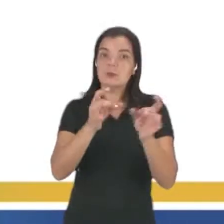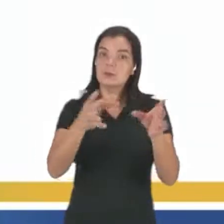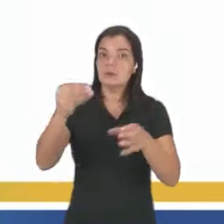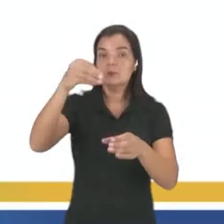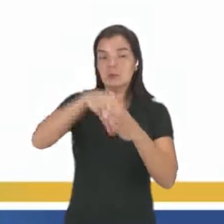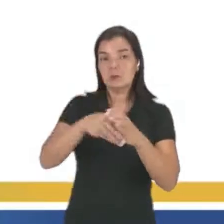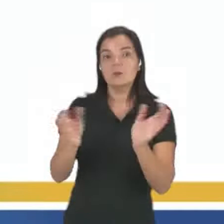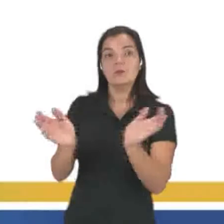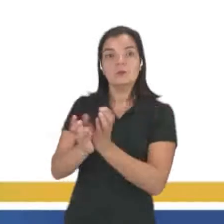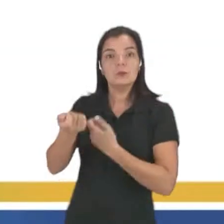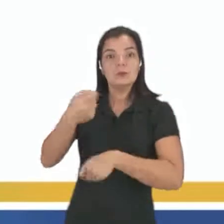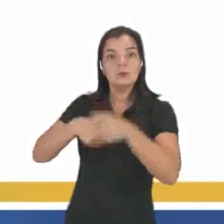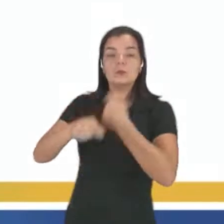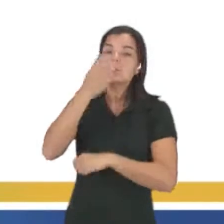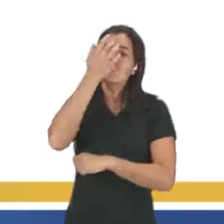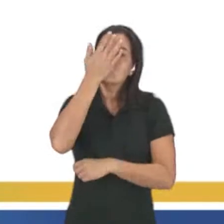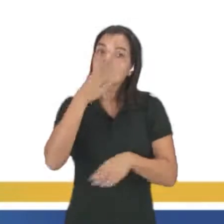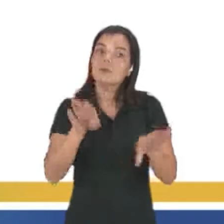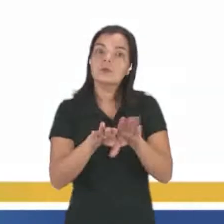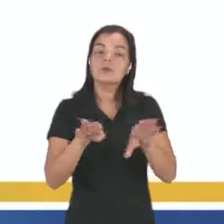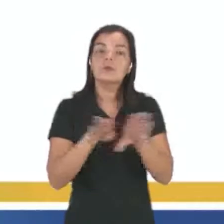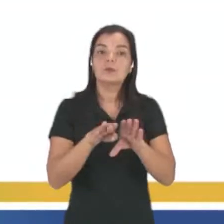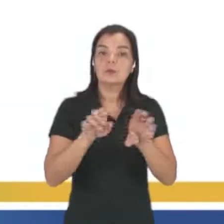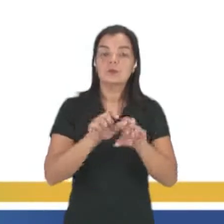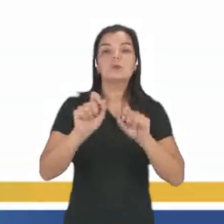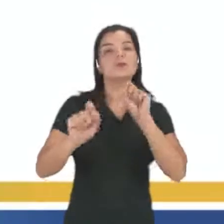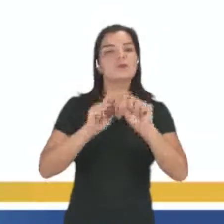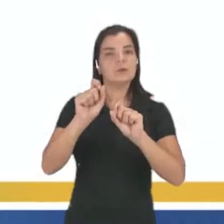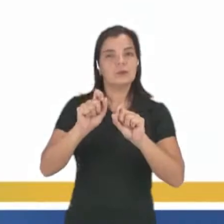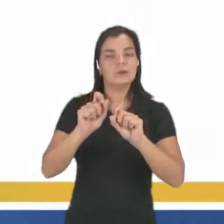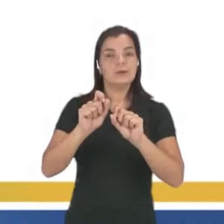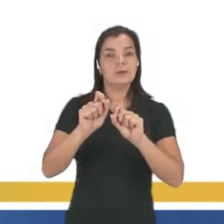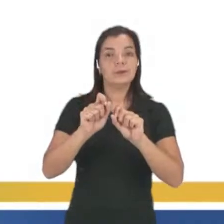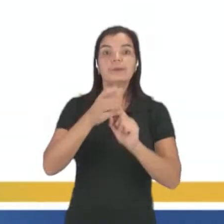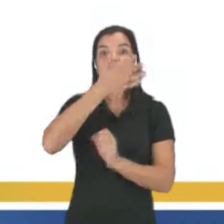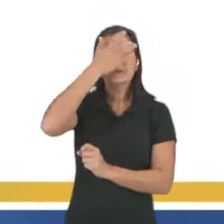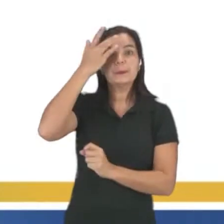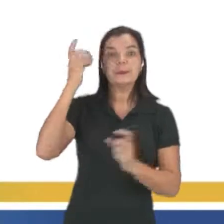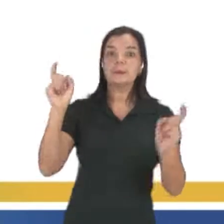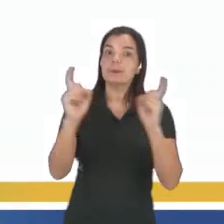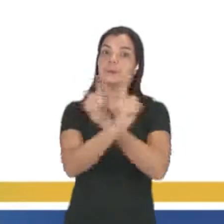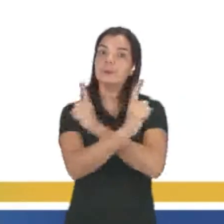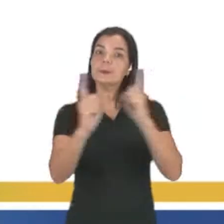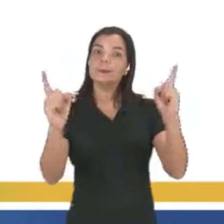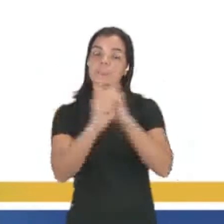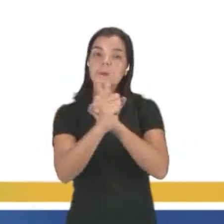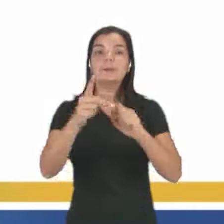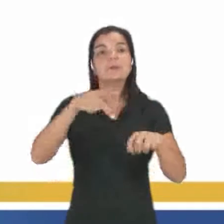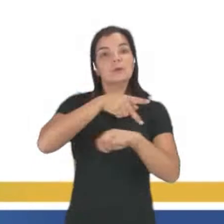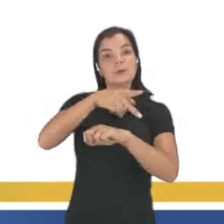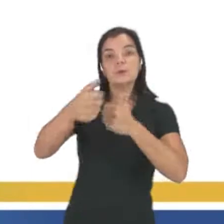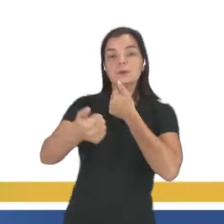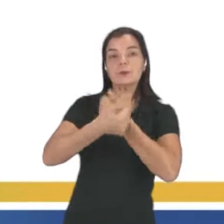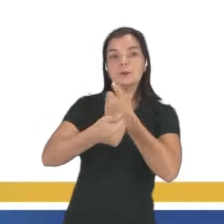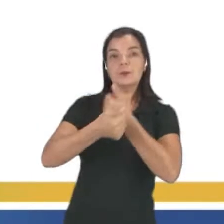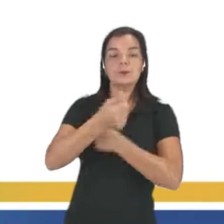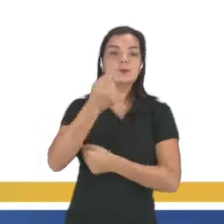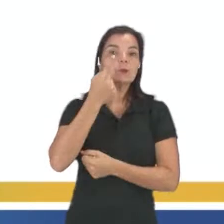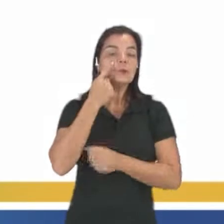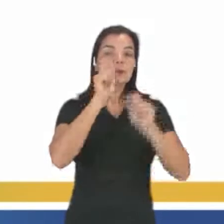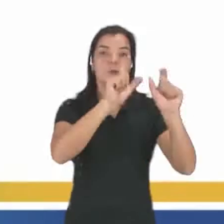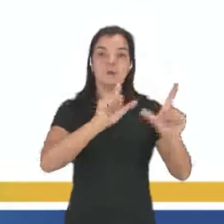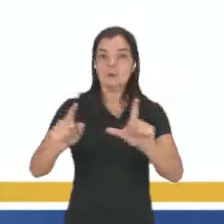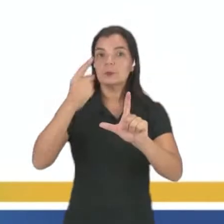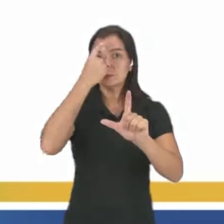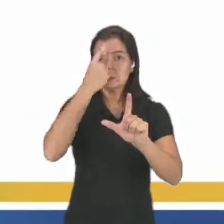blocos econômicos facilitam também a circulação de pessoas entre os países membros. Se você olhar essa